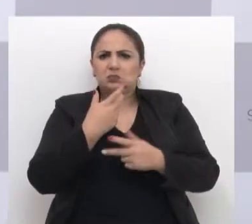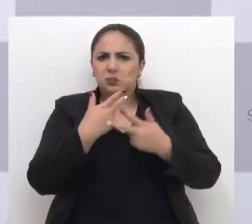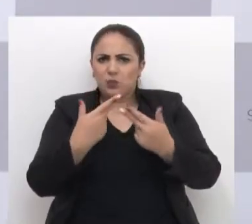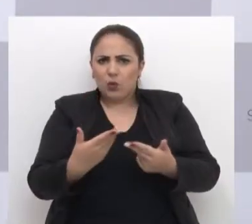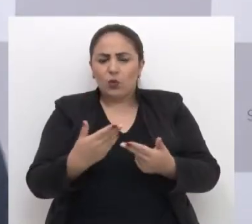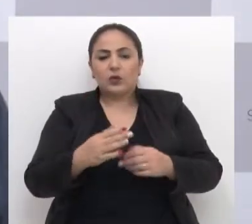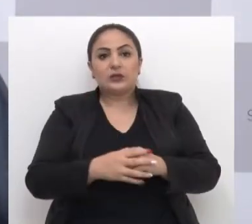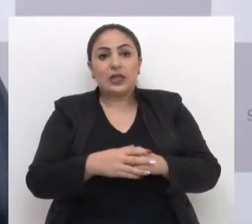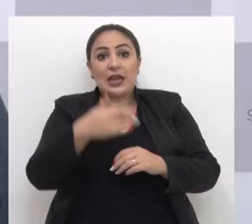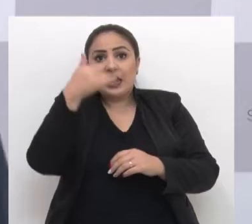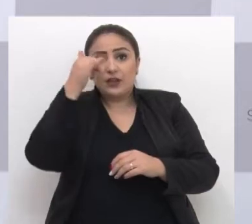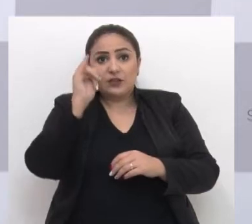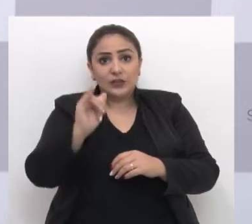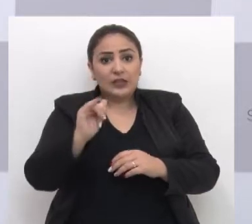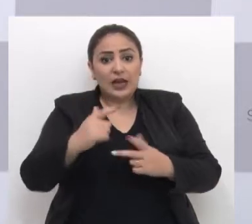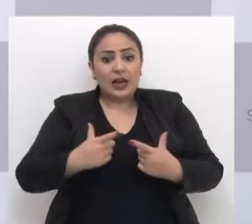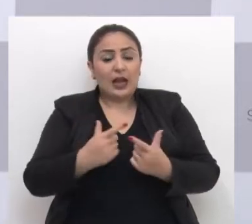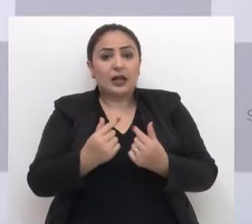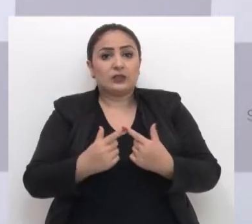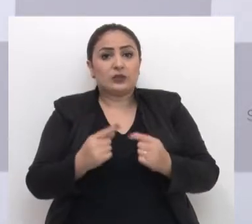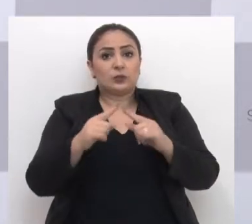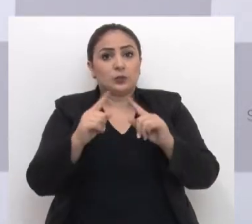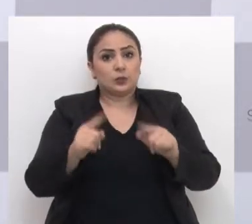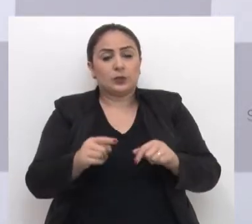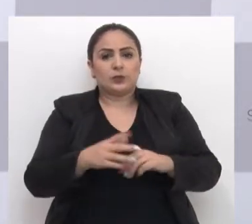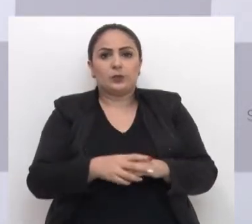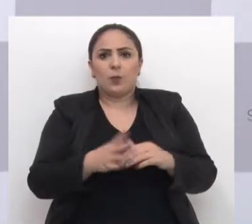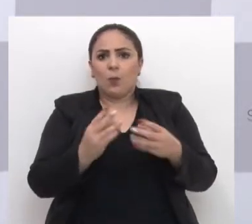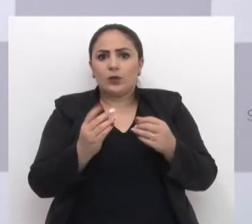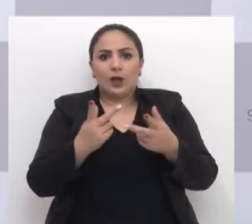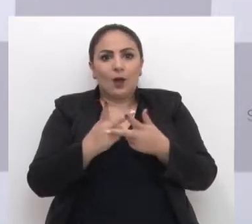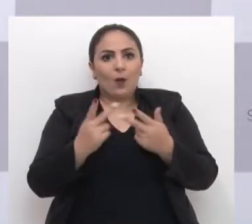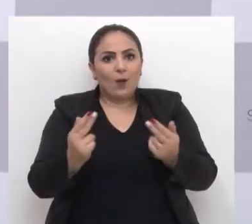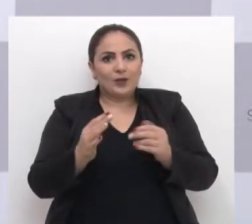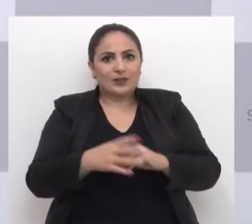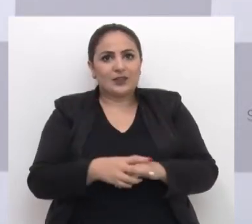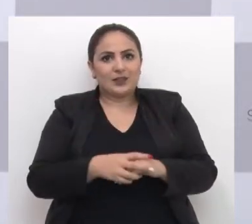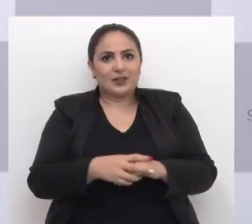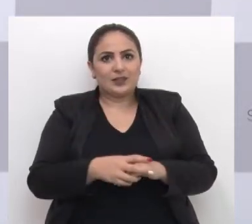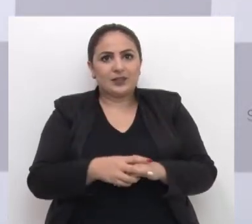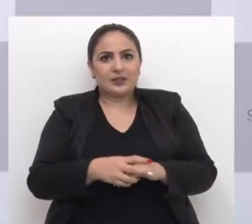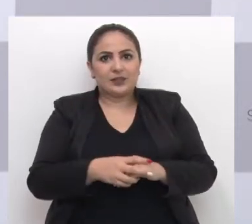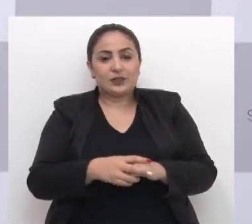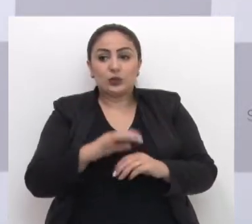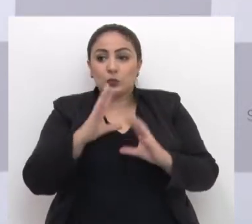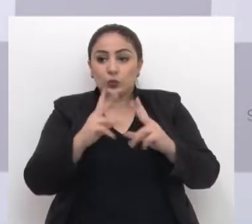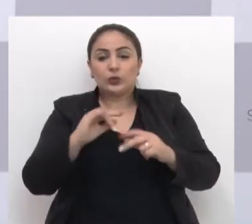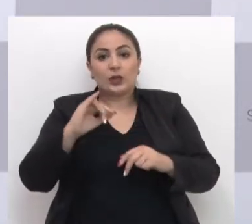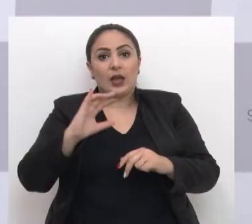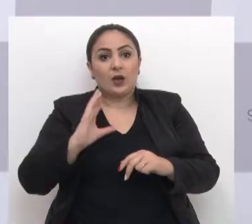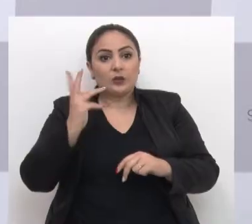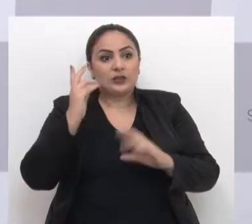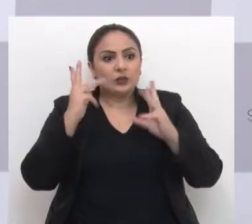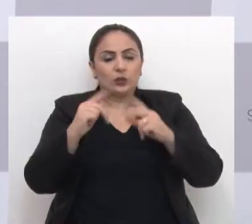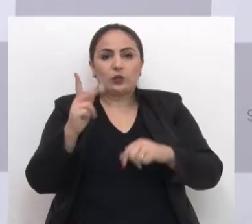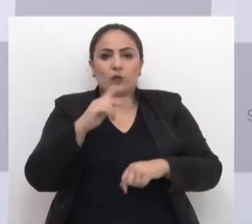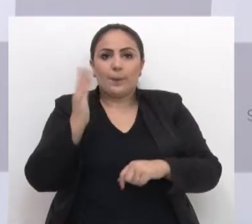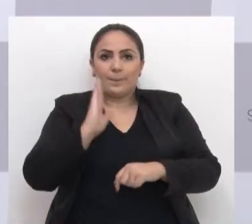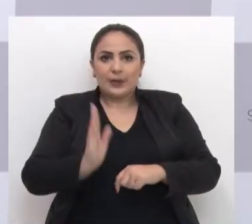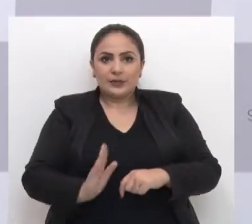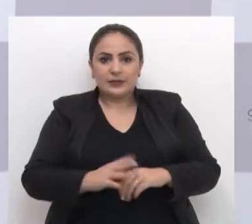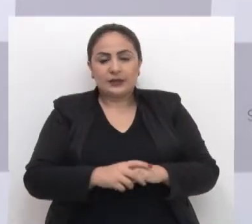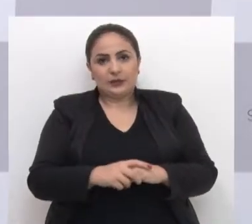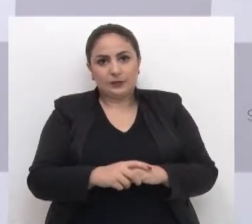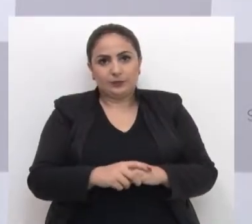boas intenções de enxugar a máquina pública, dos exageros, dos provalecimentos que acontecem em todo o